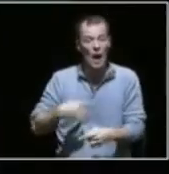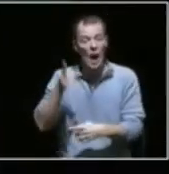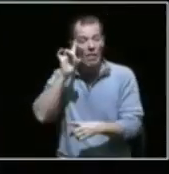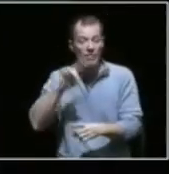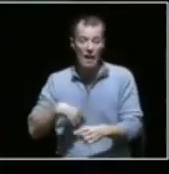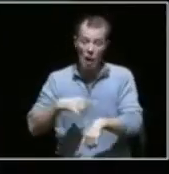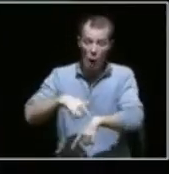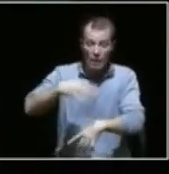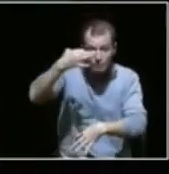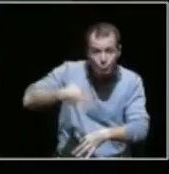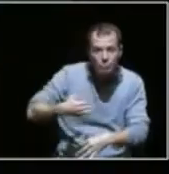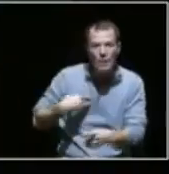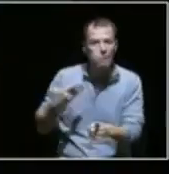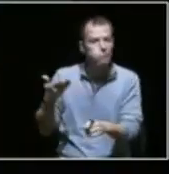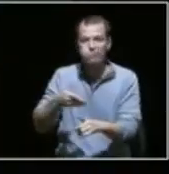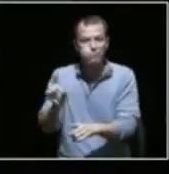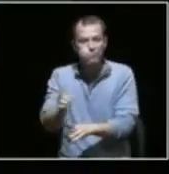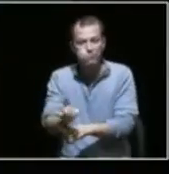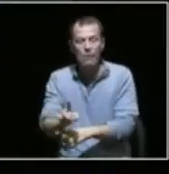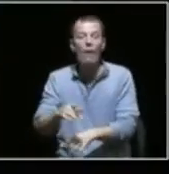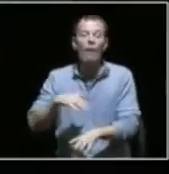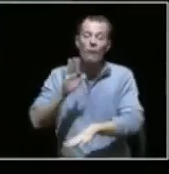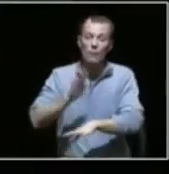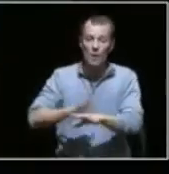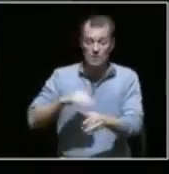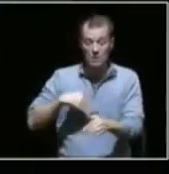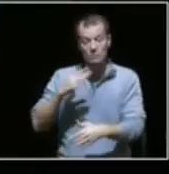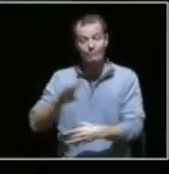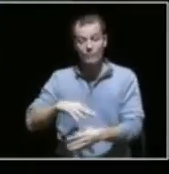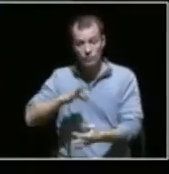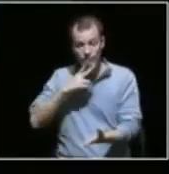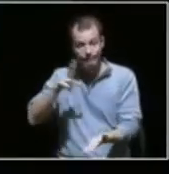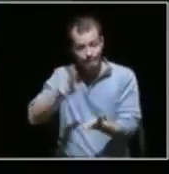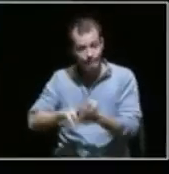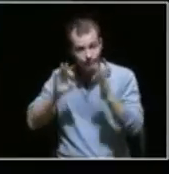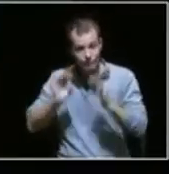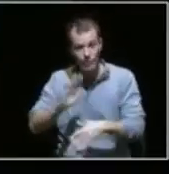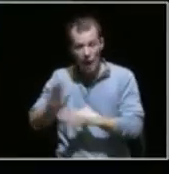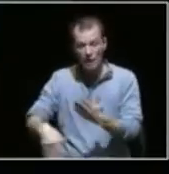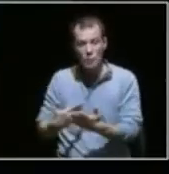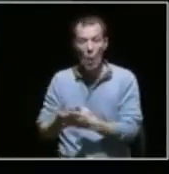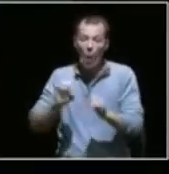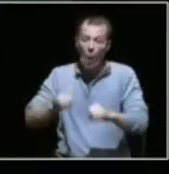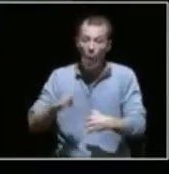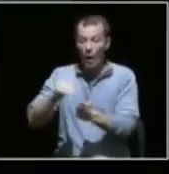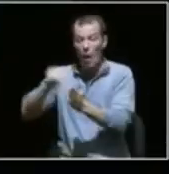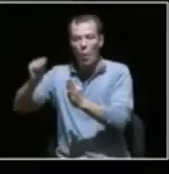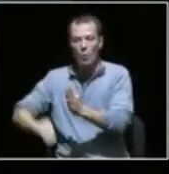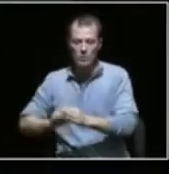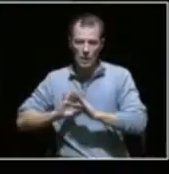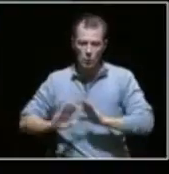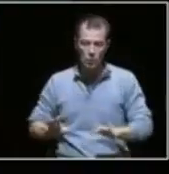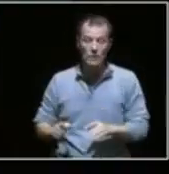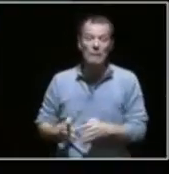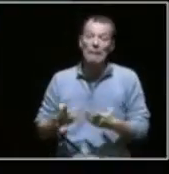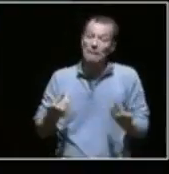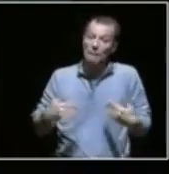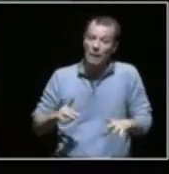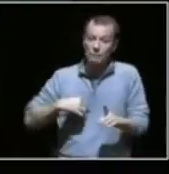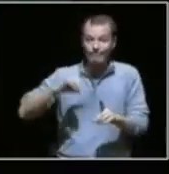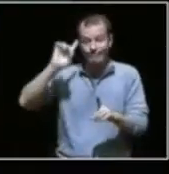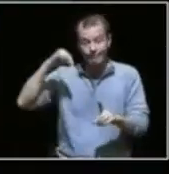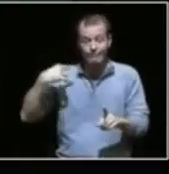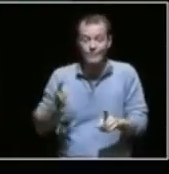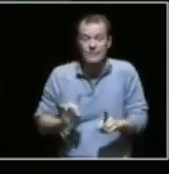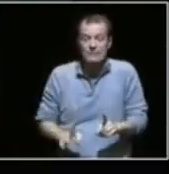e locais indicados para as várias fases de procedimento de candidatura, bem como a outorga do contrato de arrendamento. Porém, como